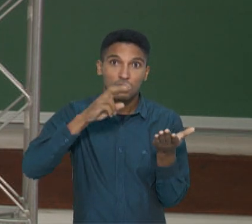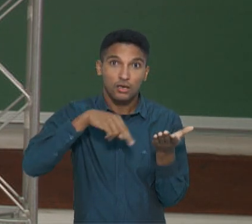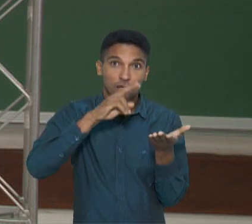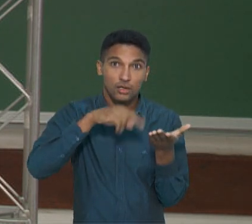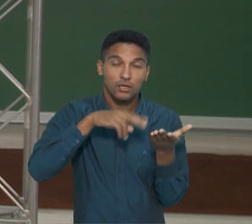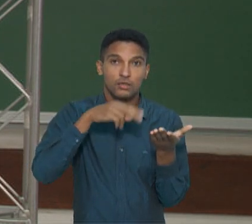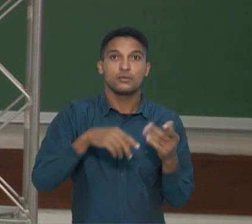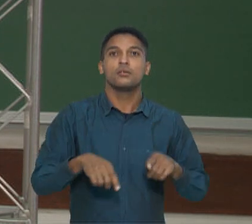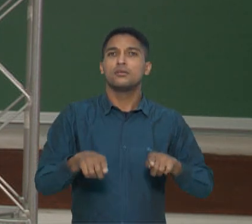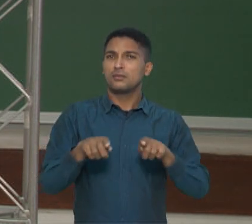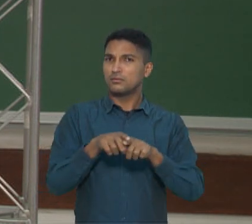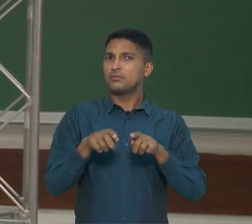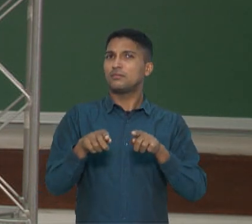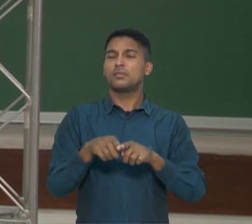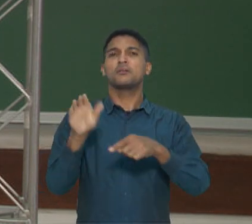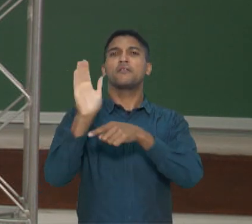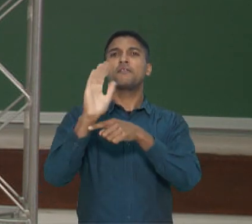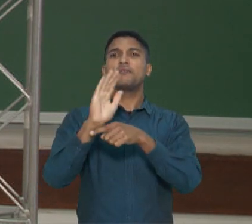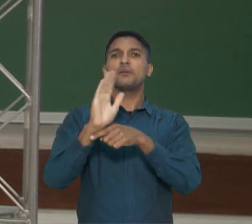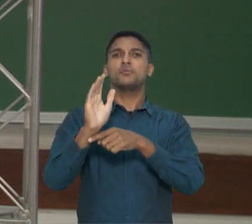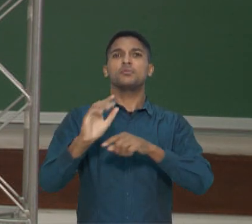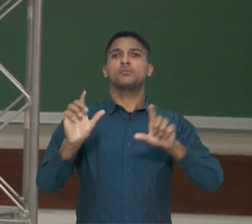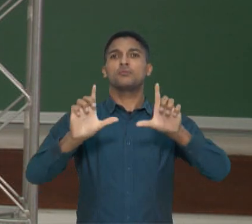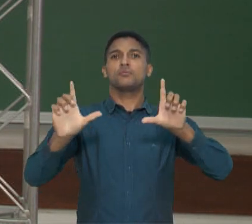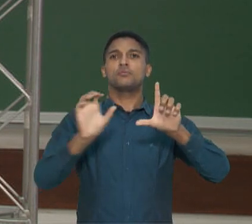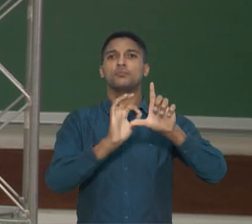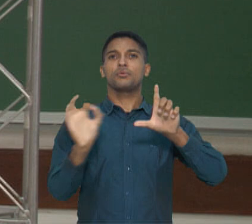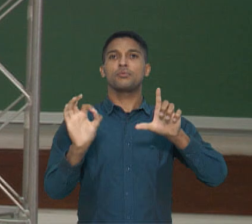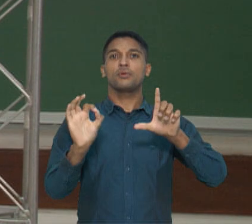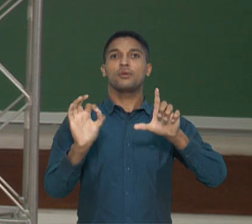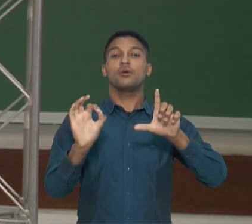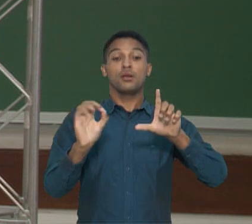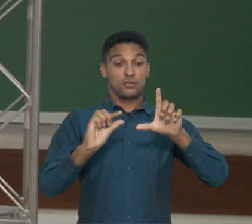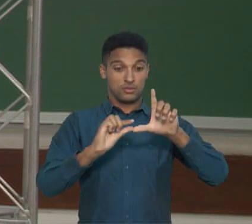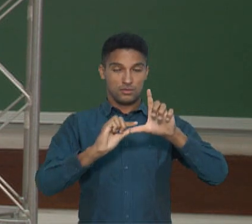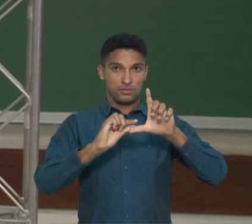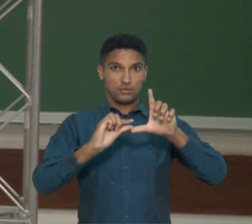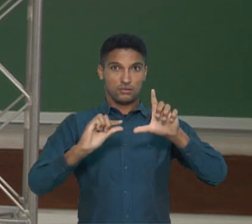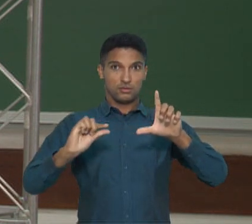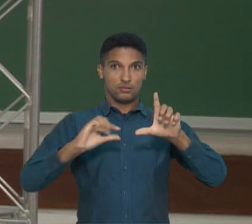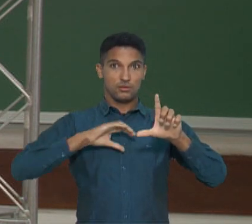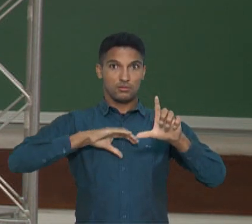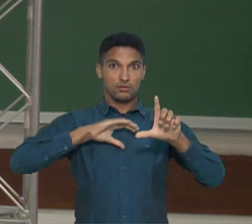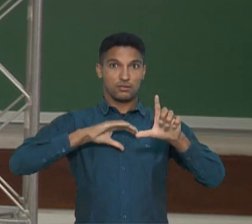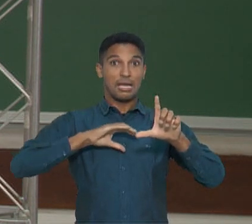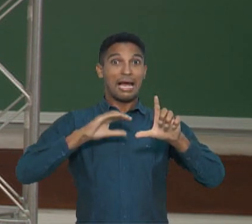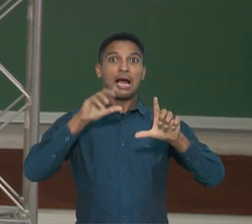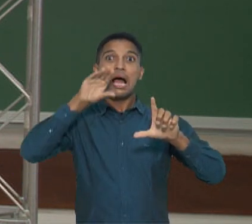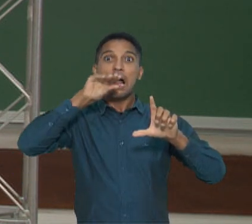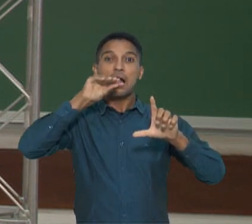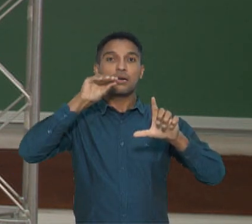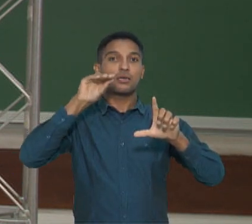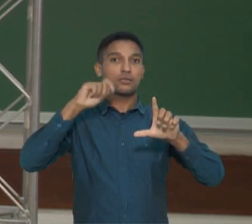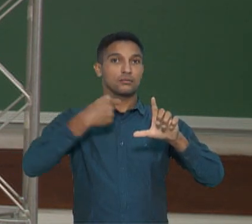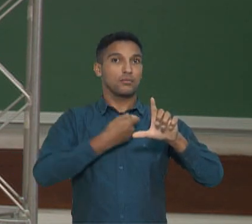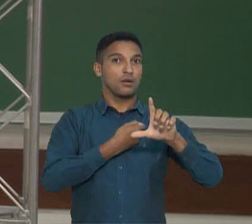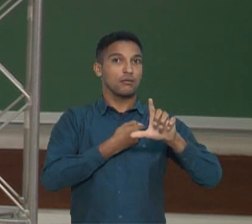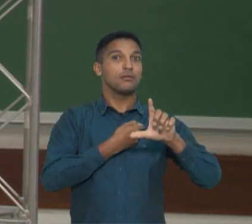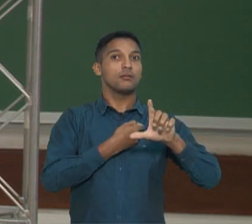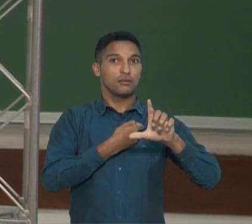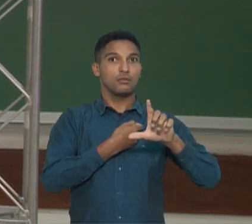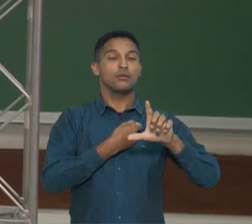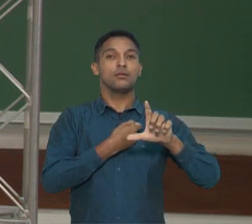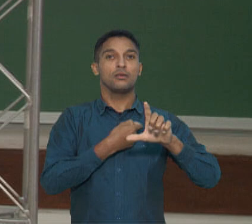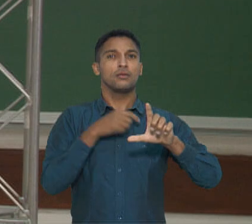por exemplo, assista um filme em espanhol com a legenda em português, para você conseguir entender esse diálogo,